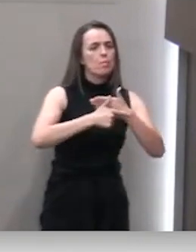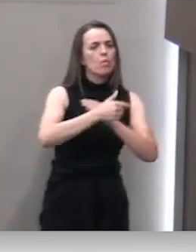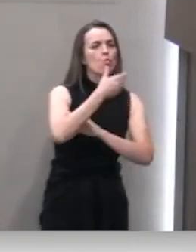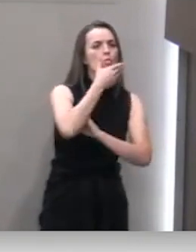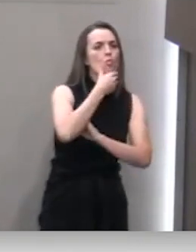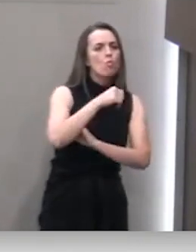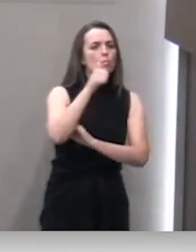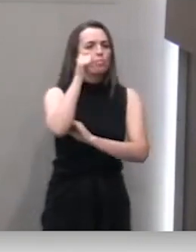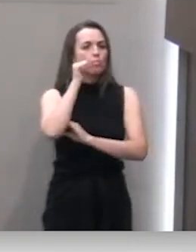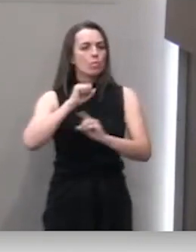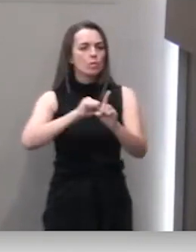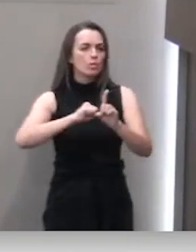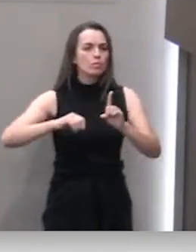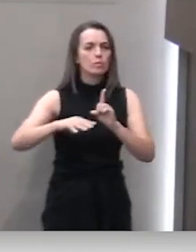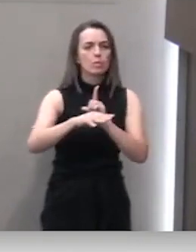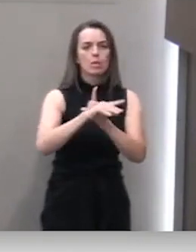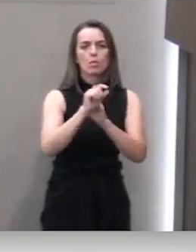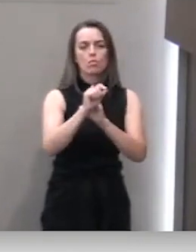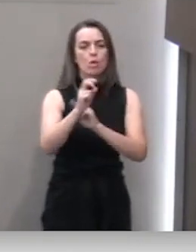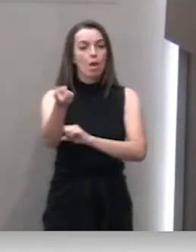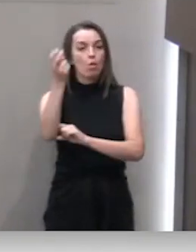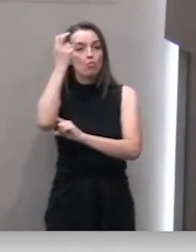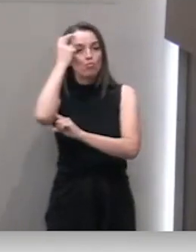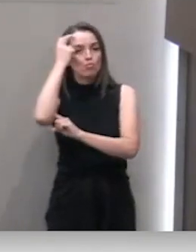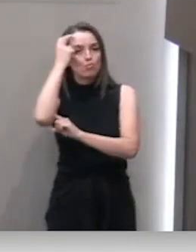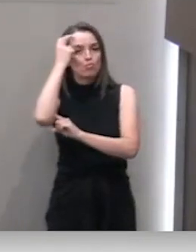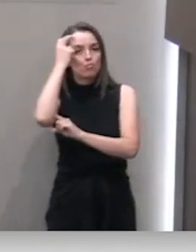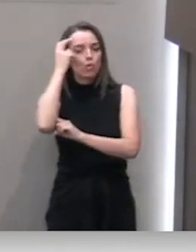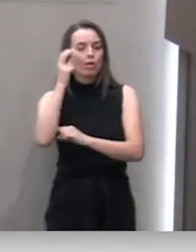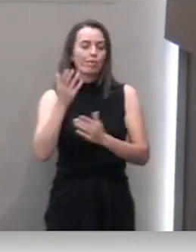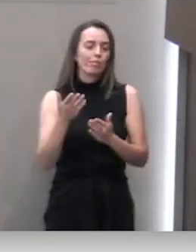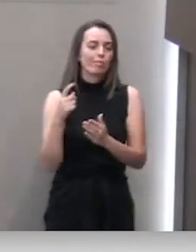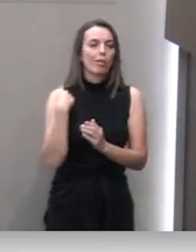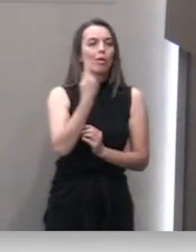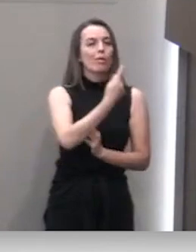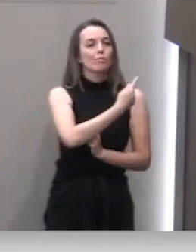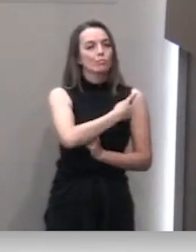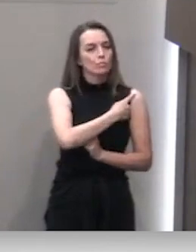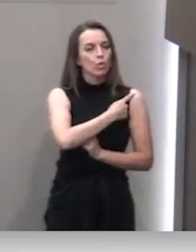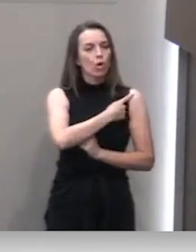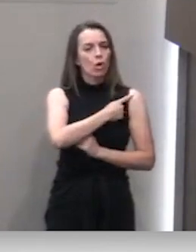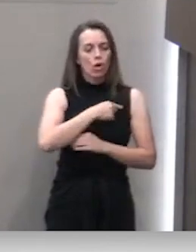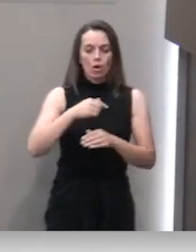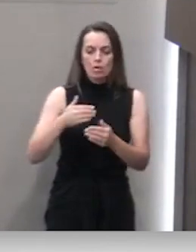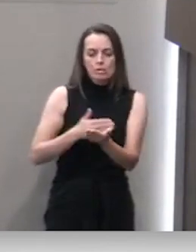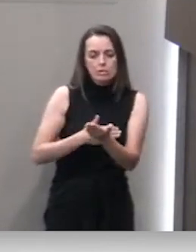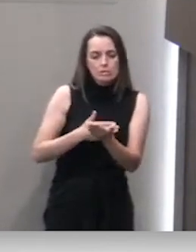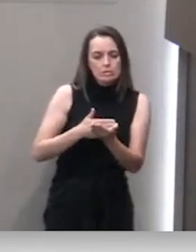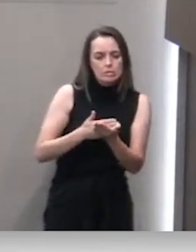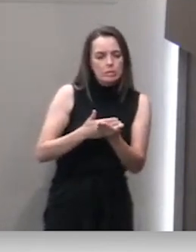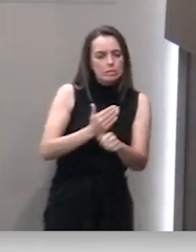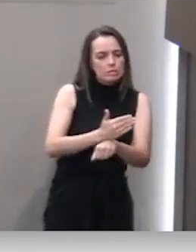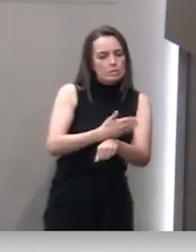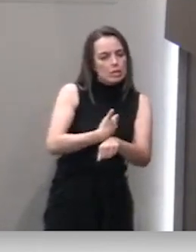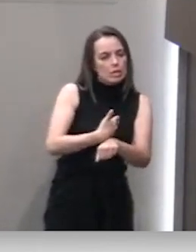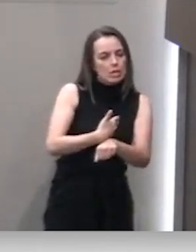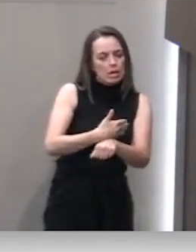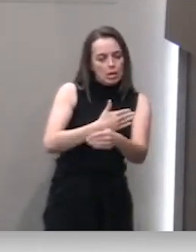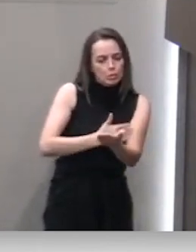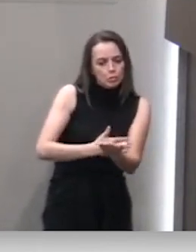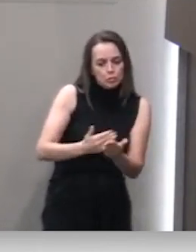sociedade é a cultura. E, portanto, nós temos que, desde cedo, tirar da criança todo e